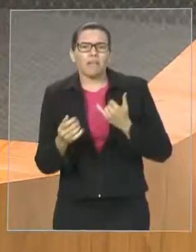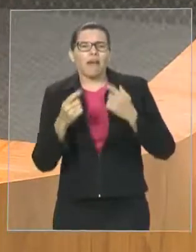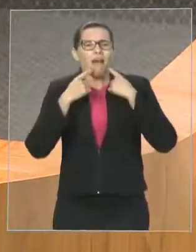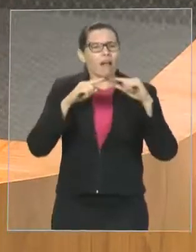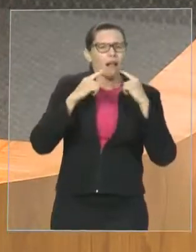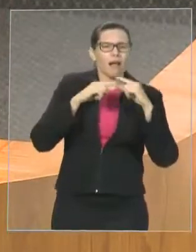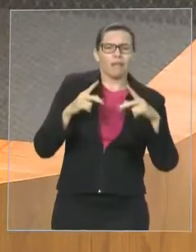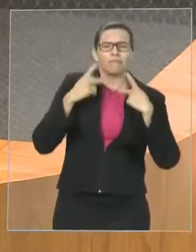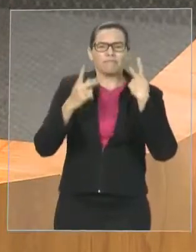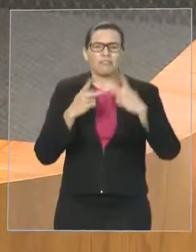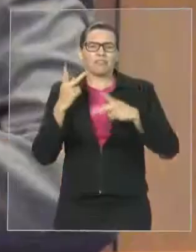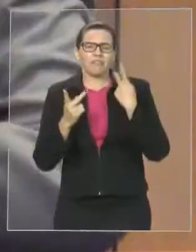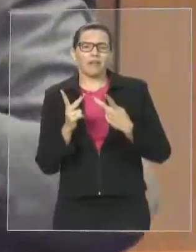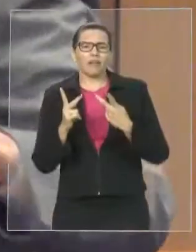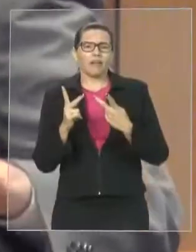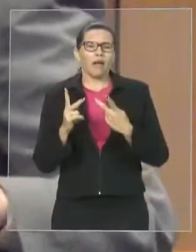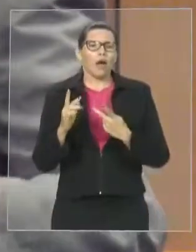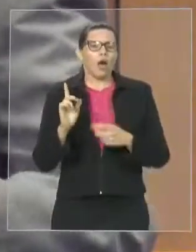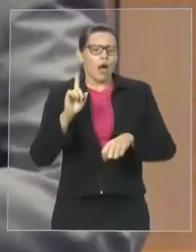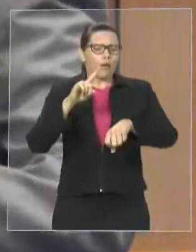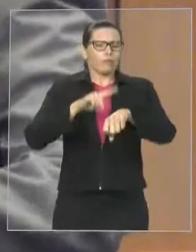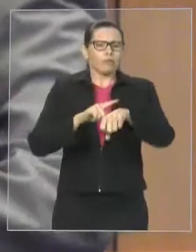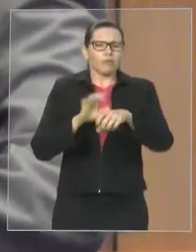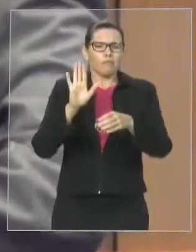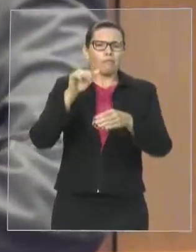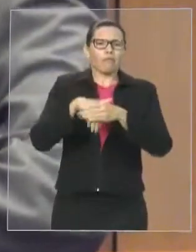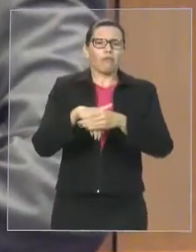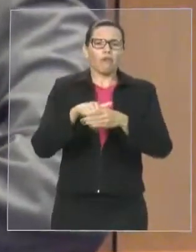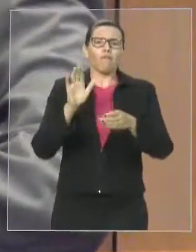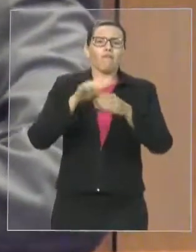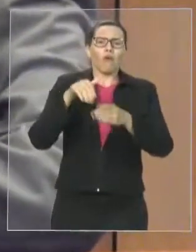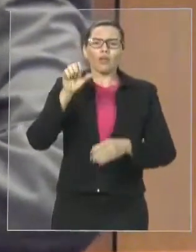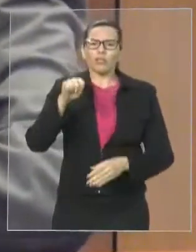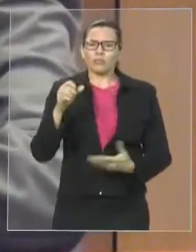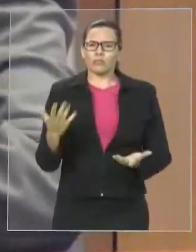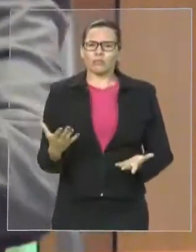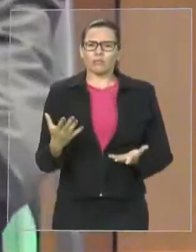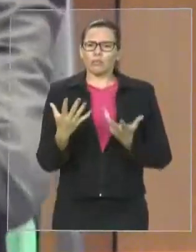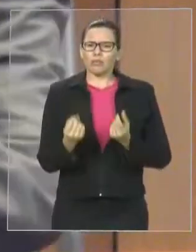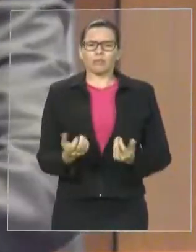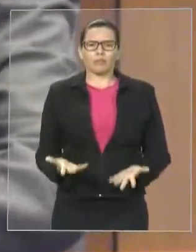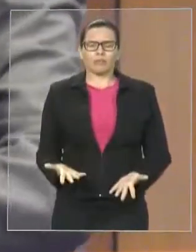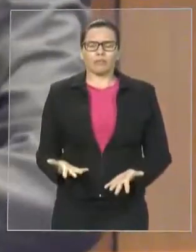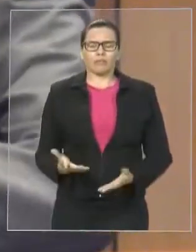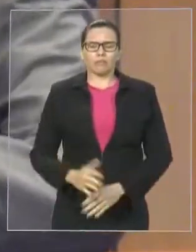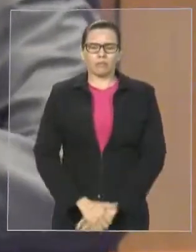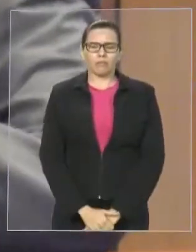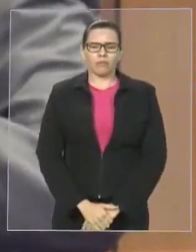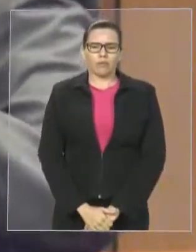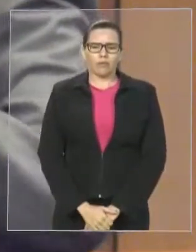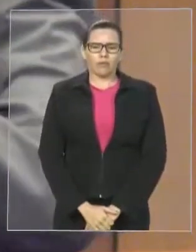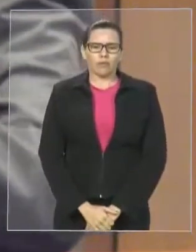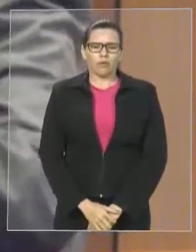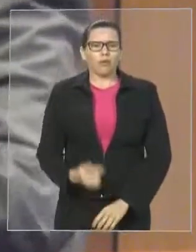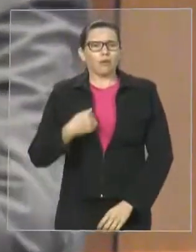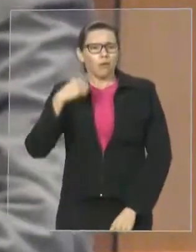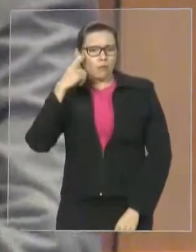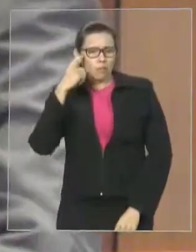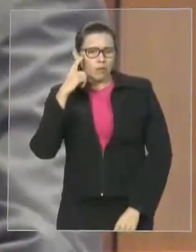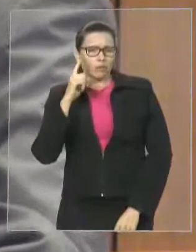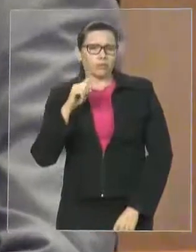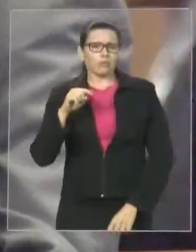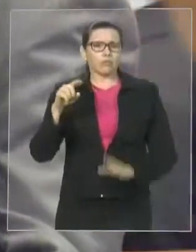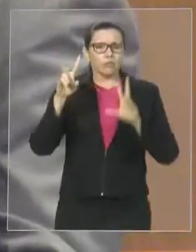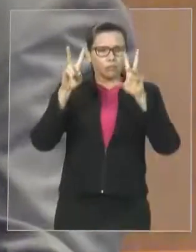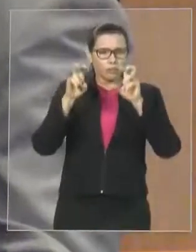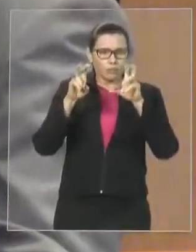reflexão, até porque as pautas, elas dizem respeito ao interesse público, ao interesse da população do Estado como